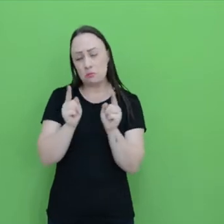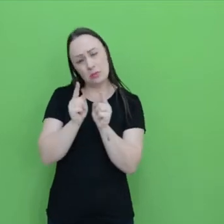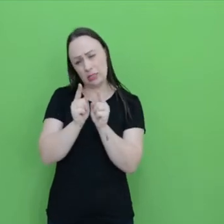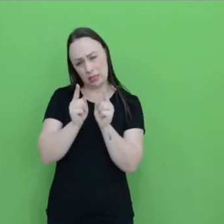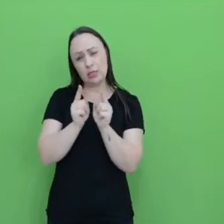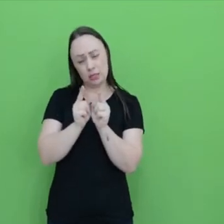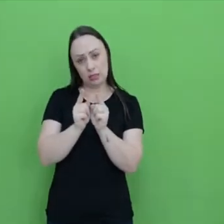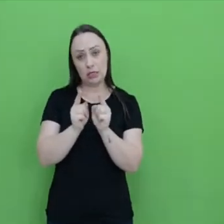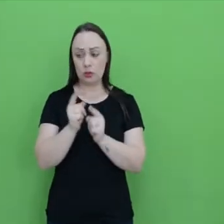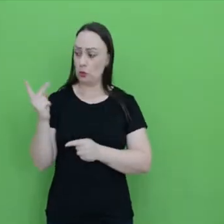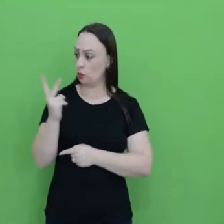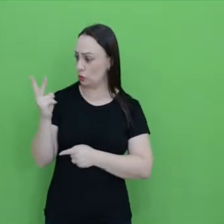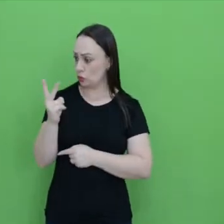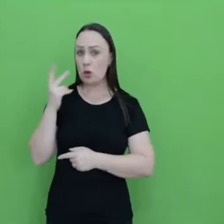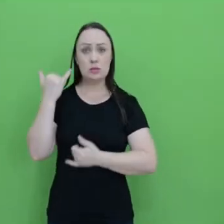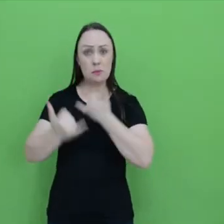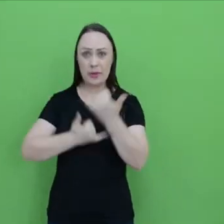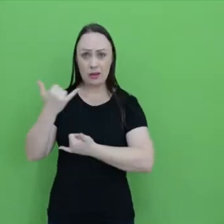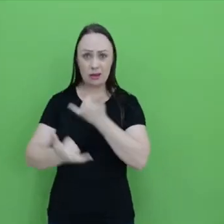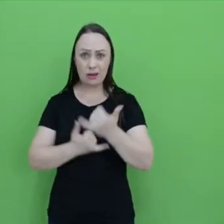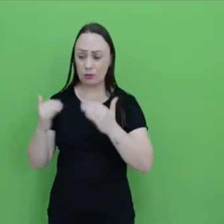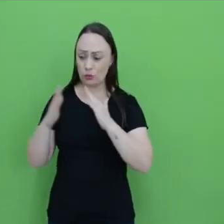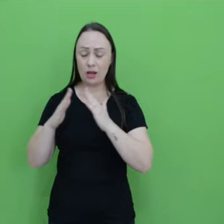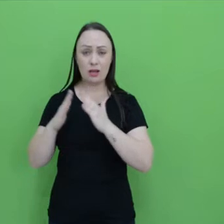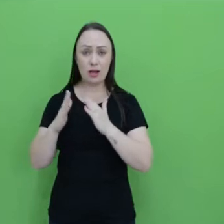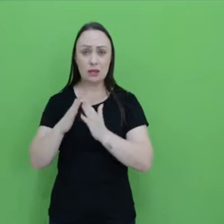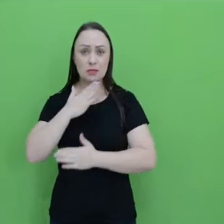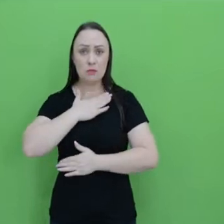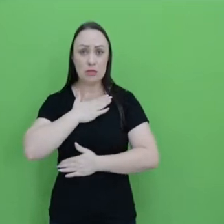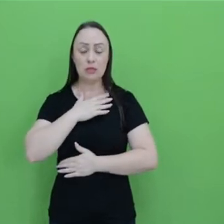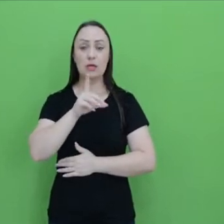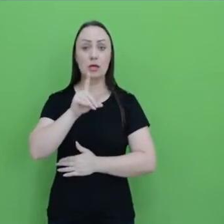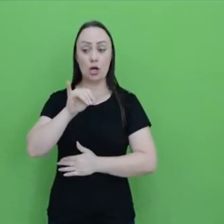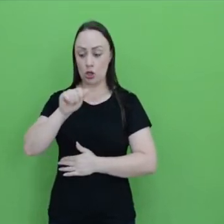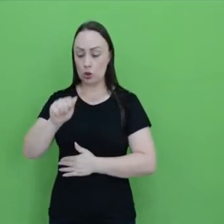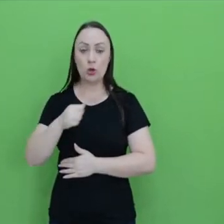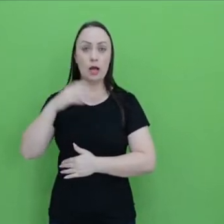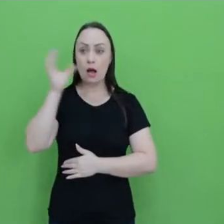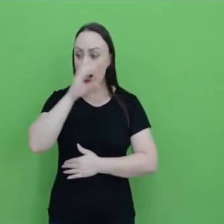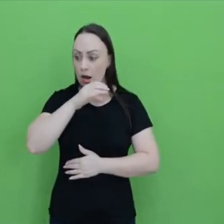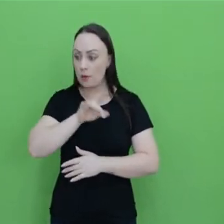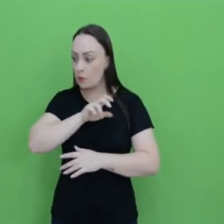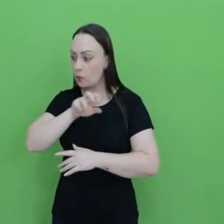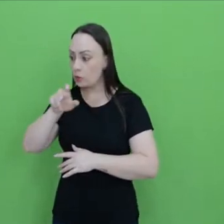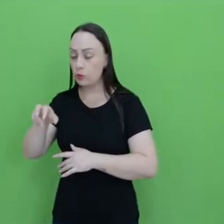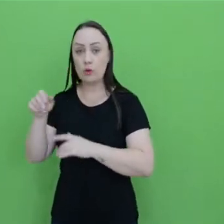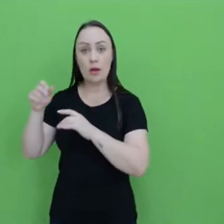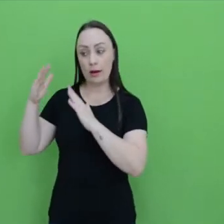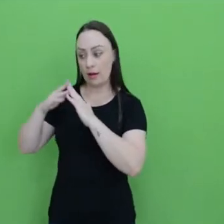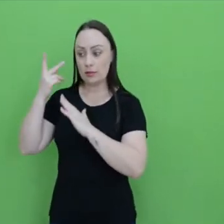bem pequena, e os dois estão brincando lá em casa." Doia correu para a casa da mulher